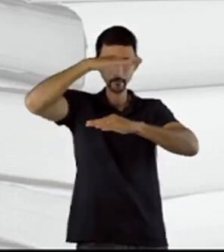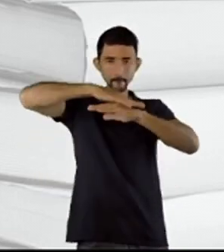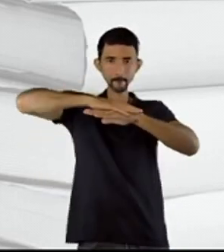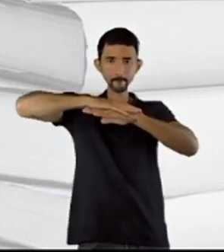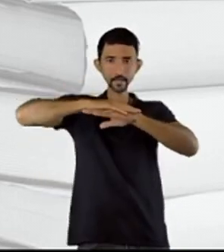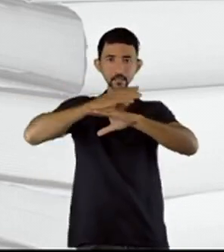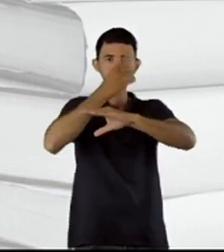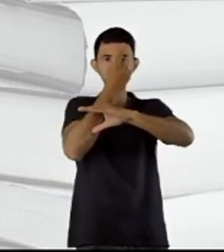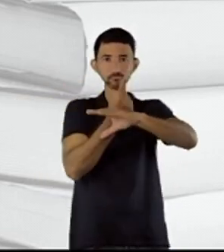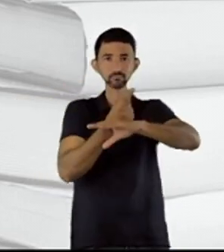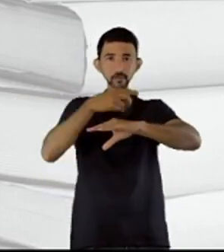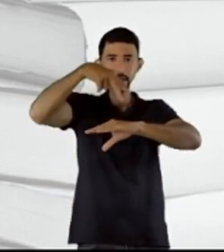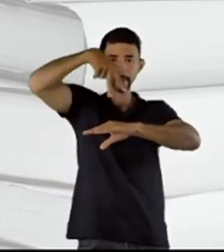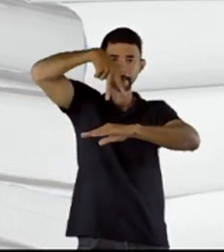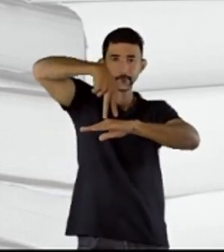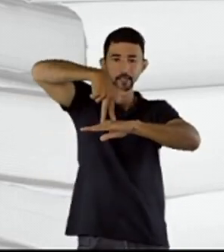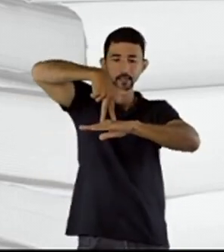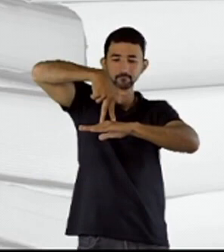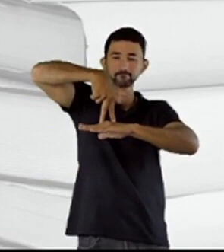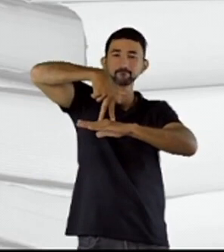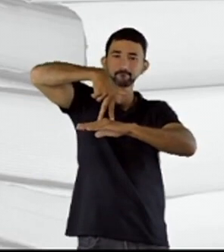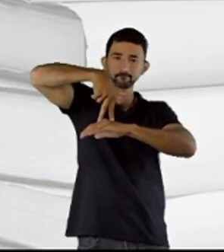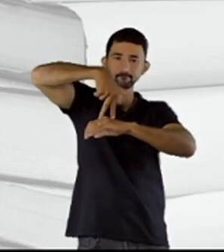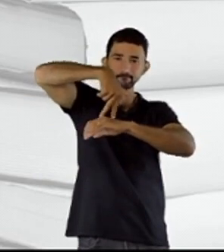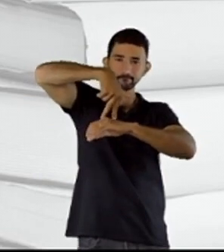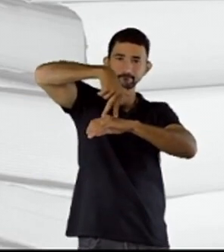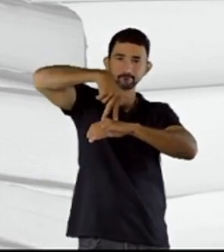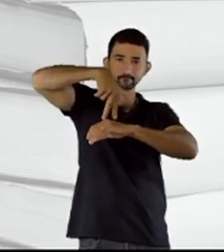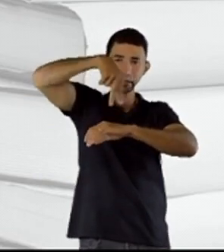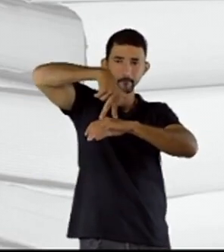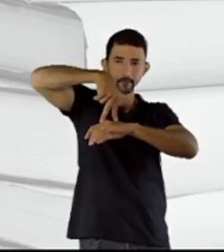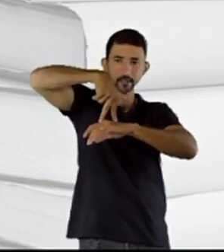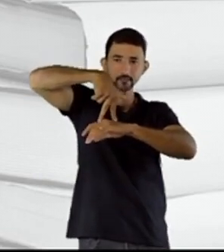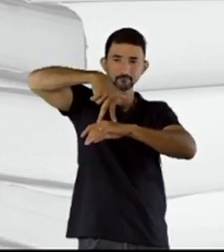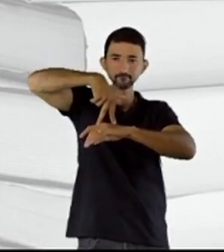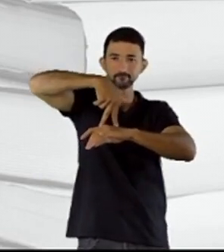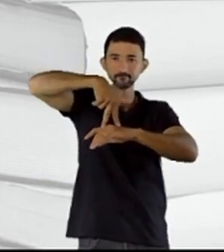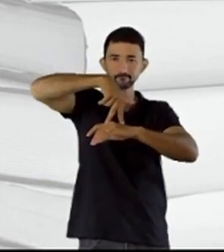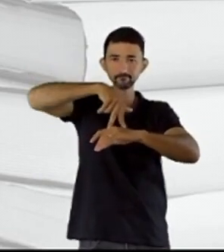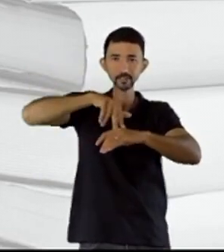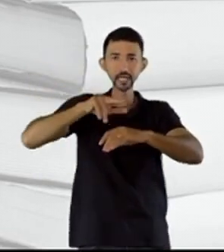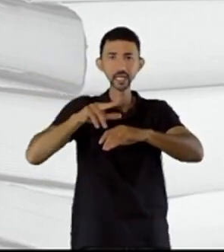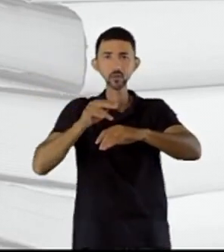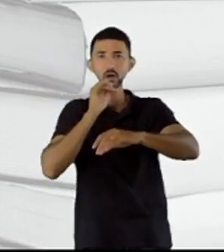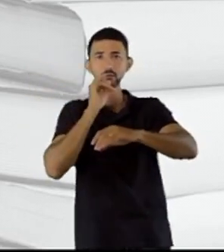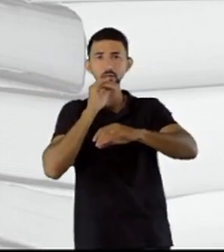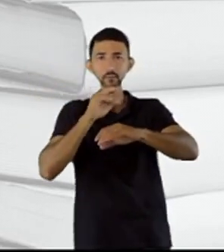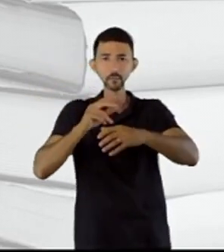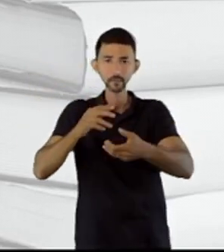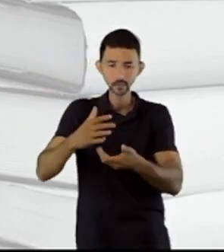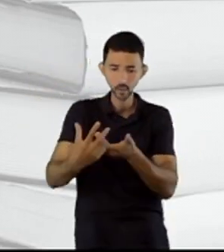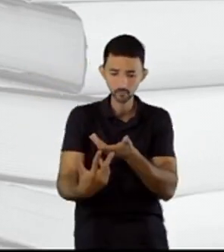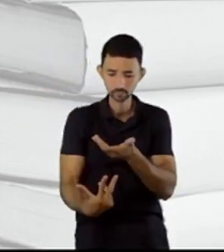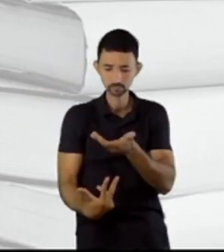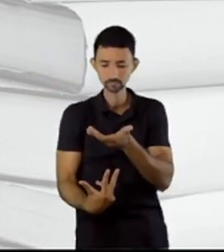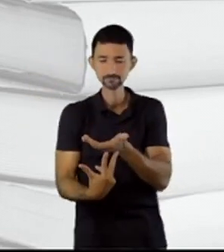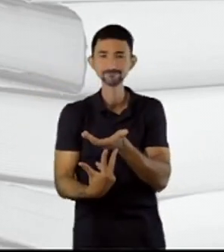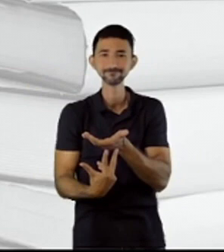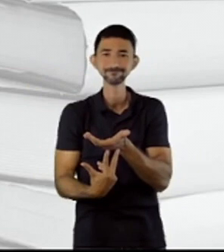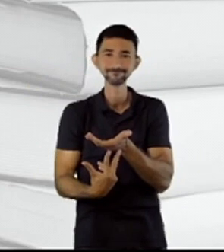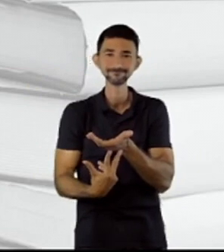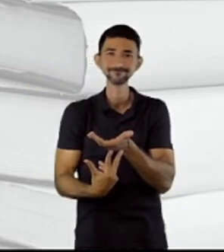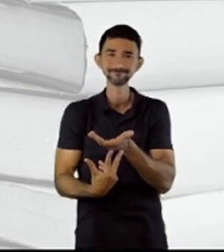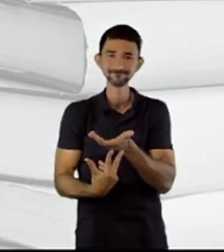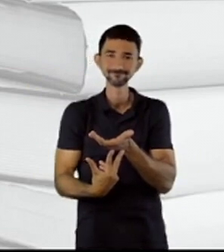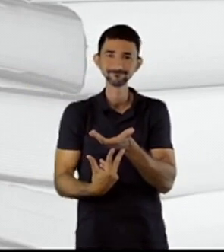presa, né, à atmosfera terrestre tão quanto uma pessoa que está aqui no Chile, por